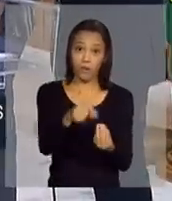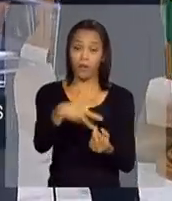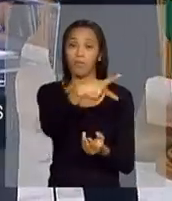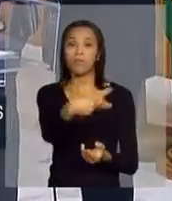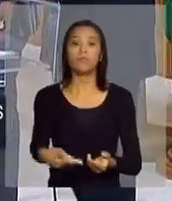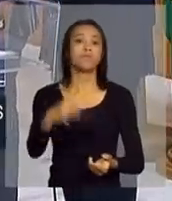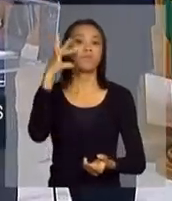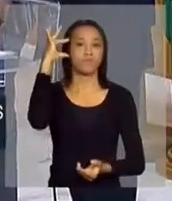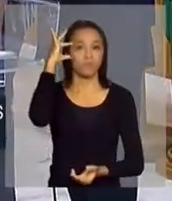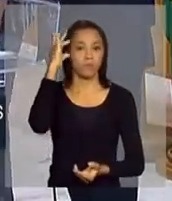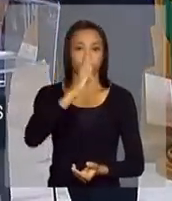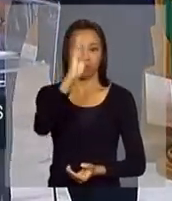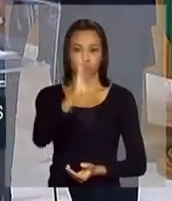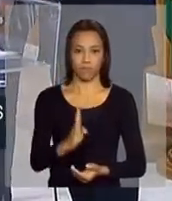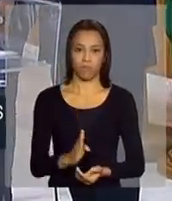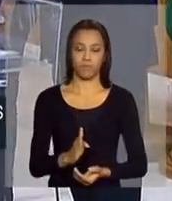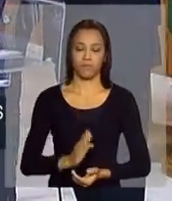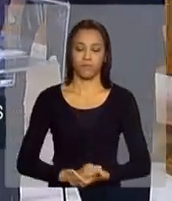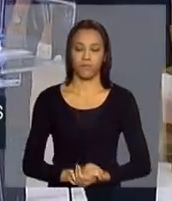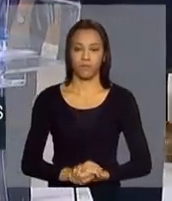República.